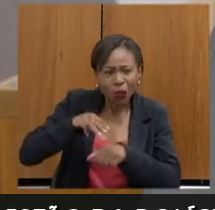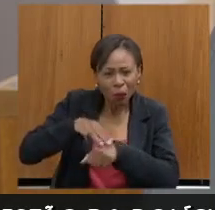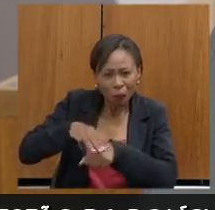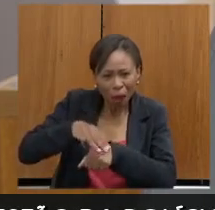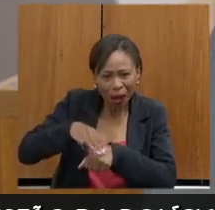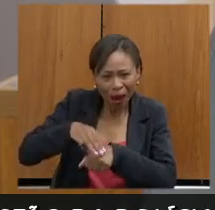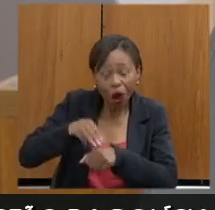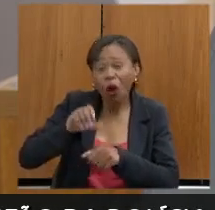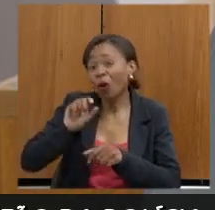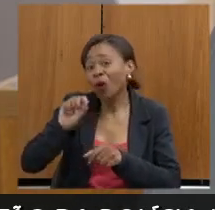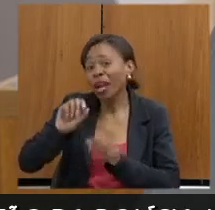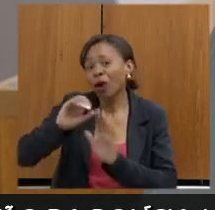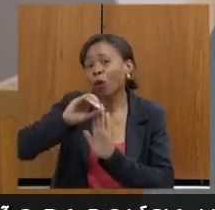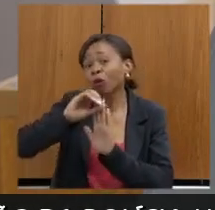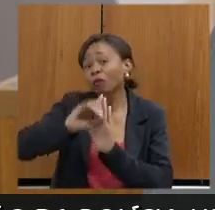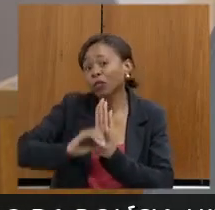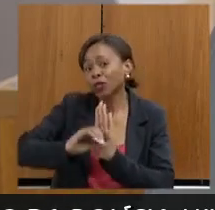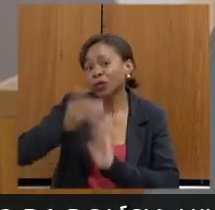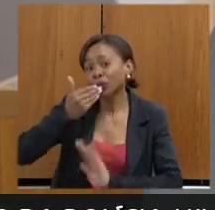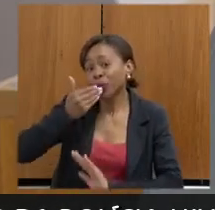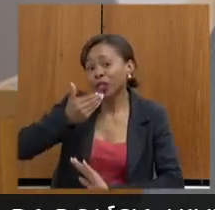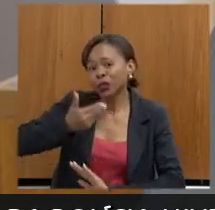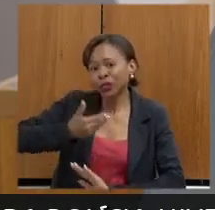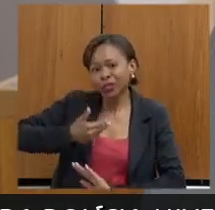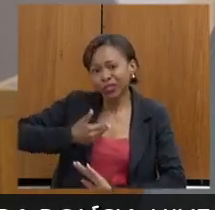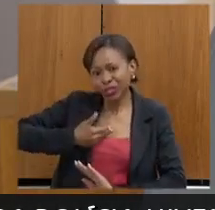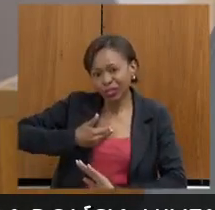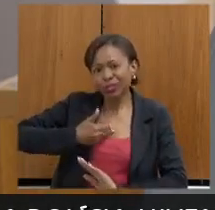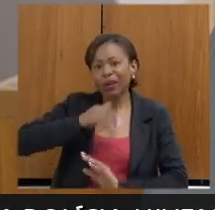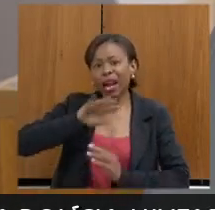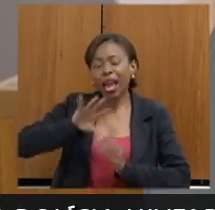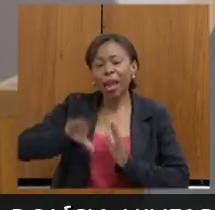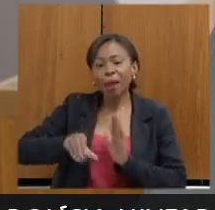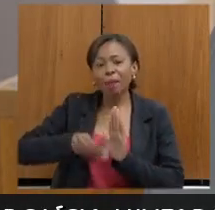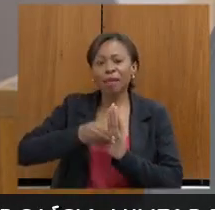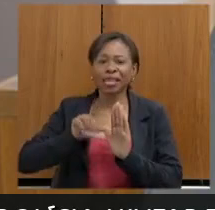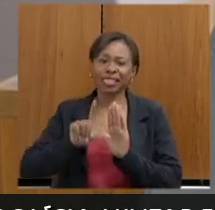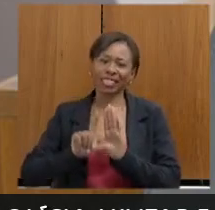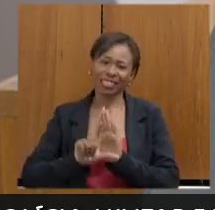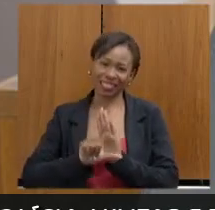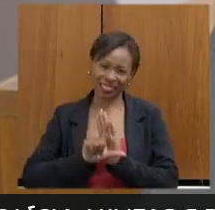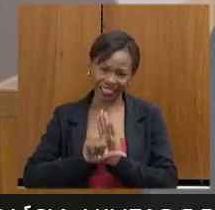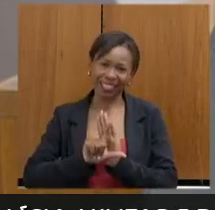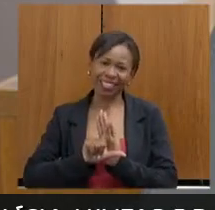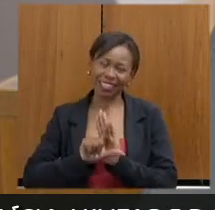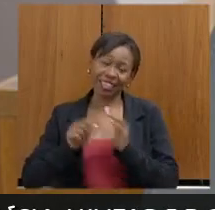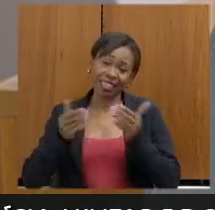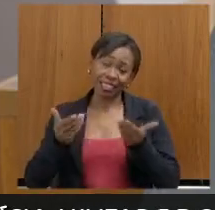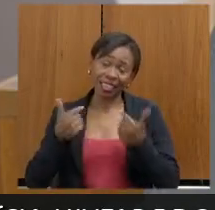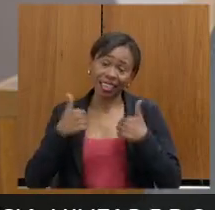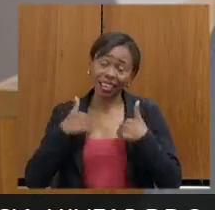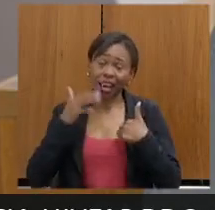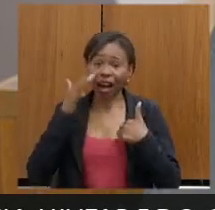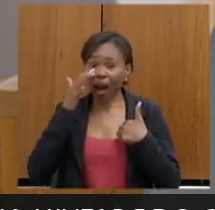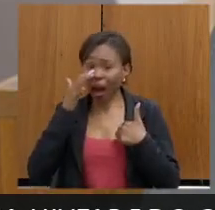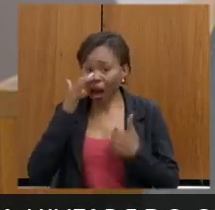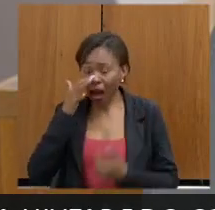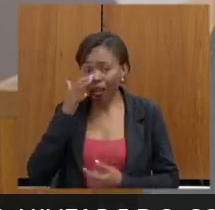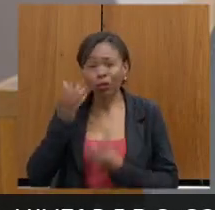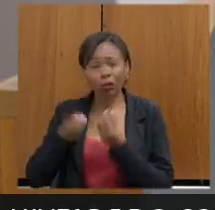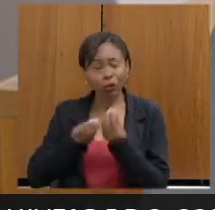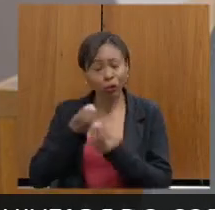né as emendas parlamentares e assim eu posso dizer que eu fico encantada com essa atitude